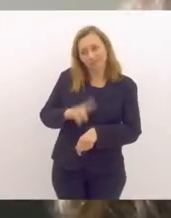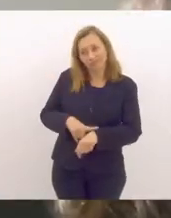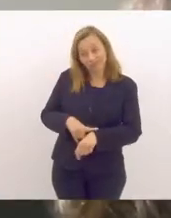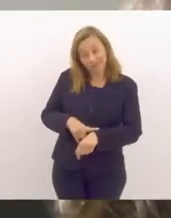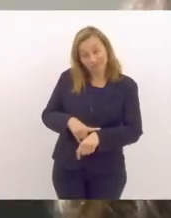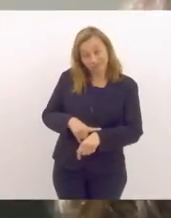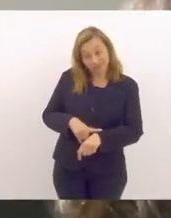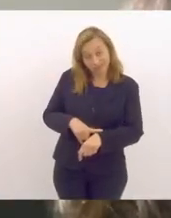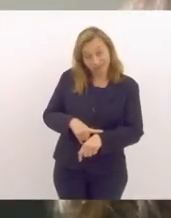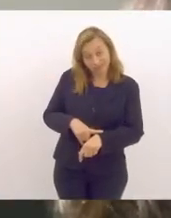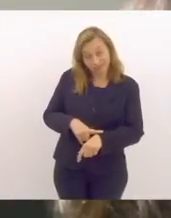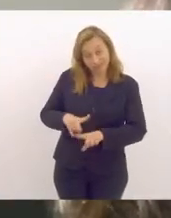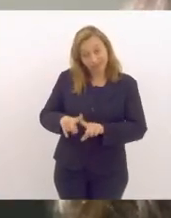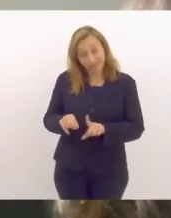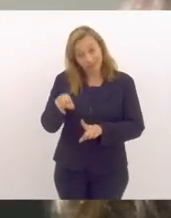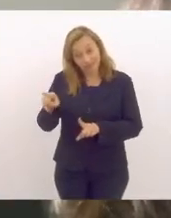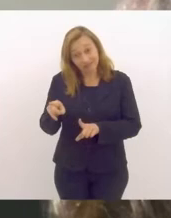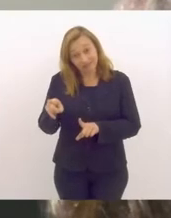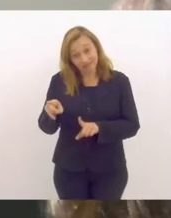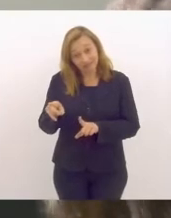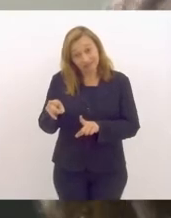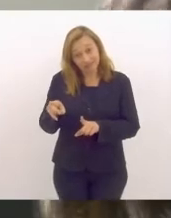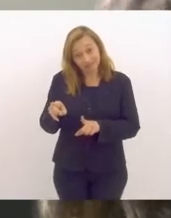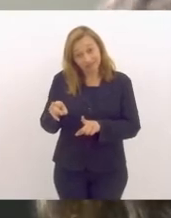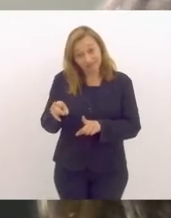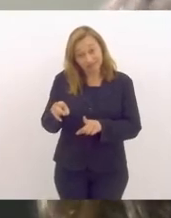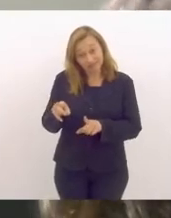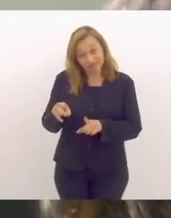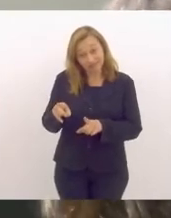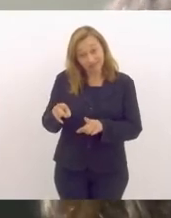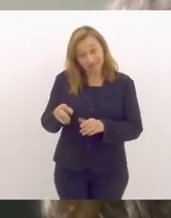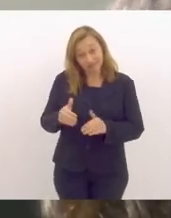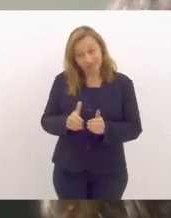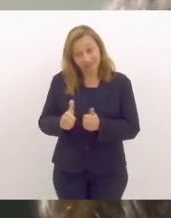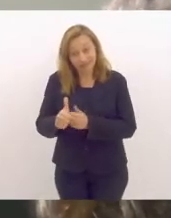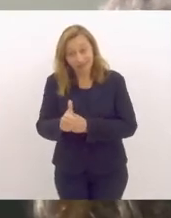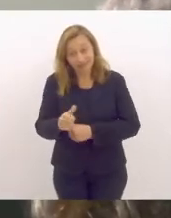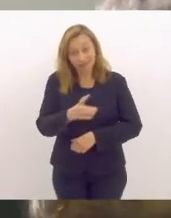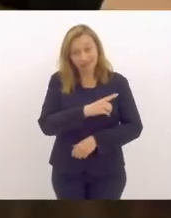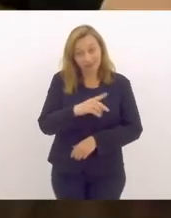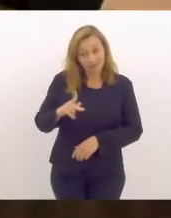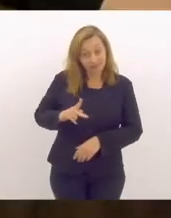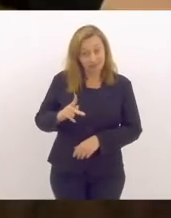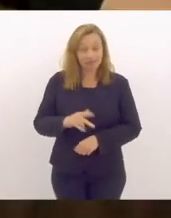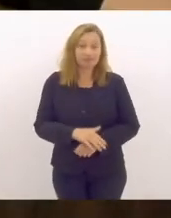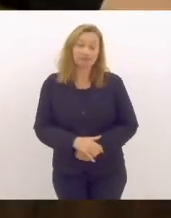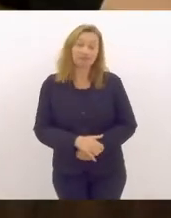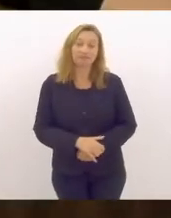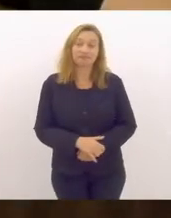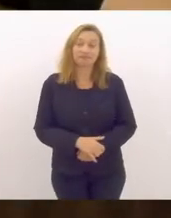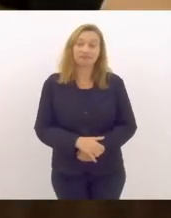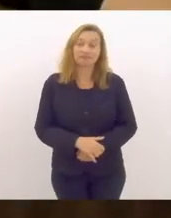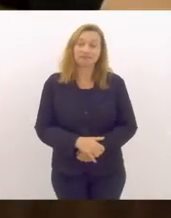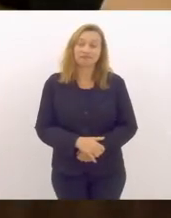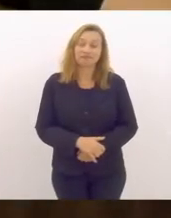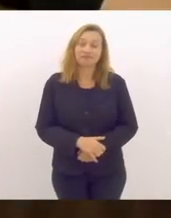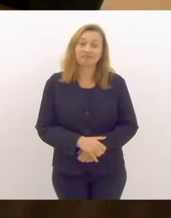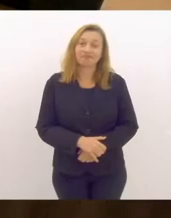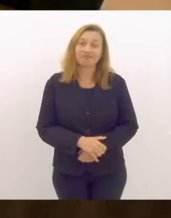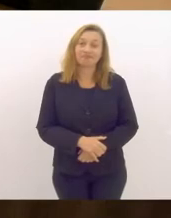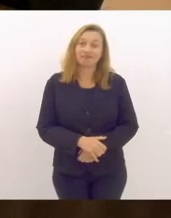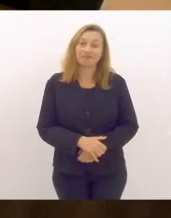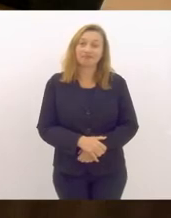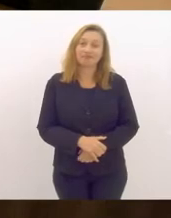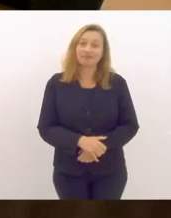quando ele presidia a nossa defensoria. E foi